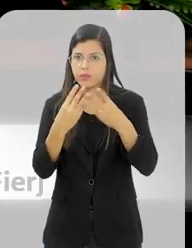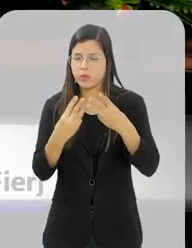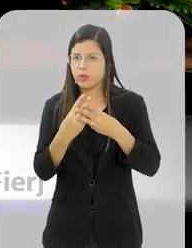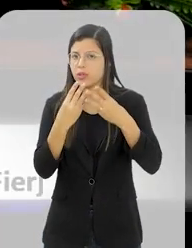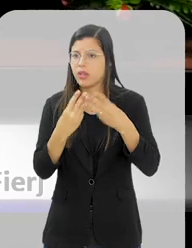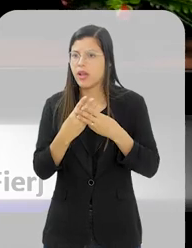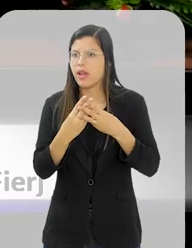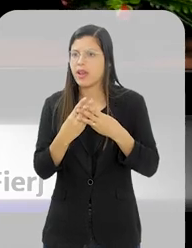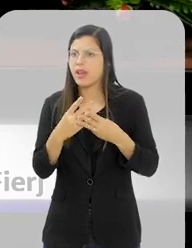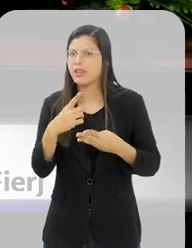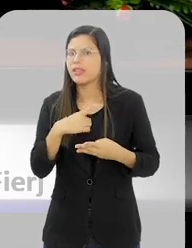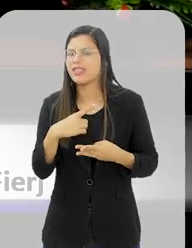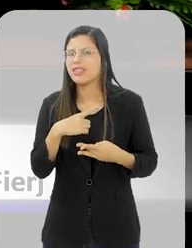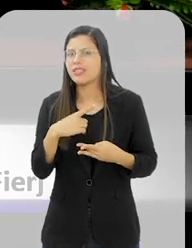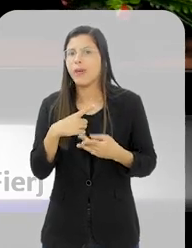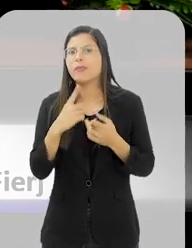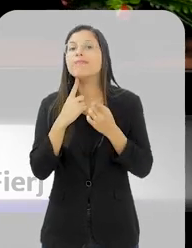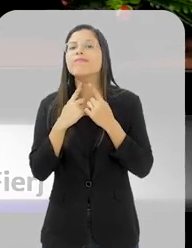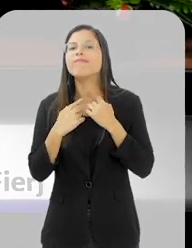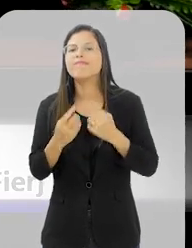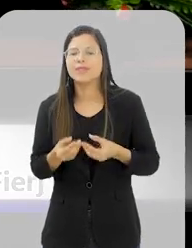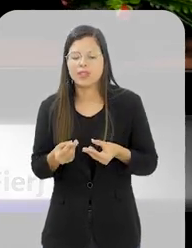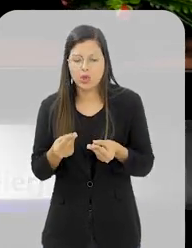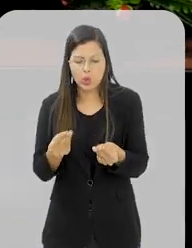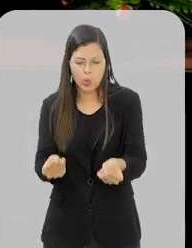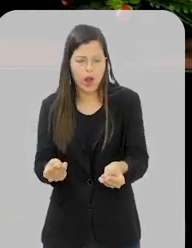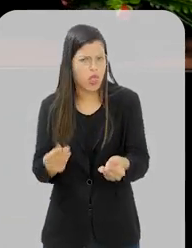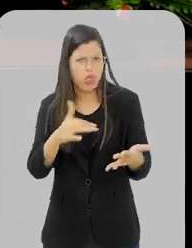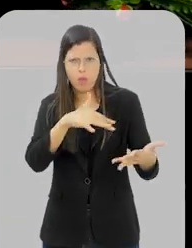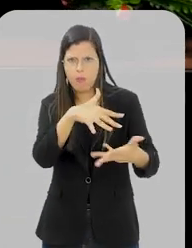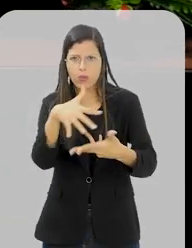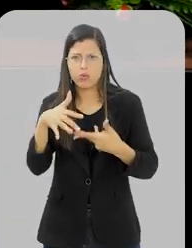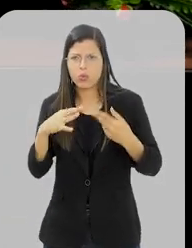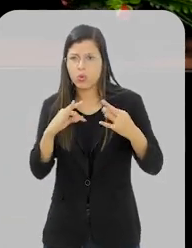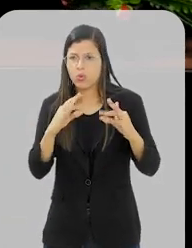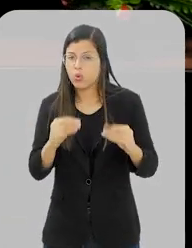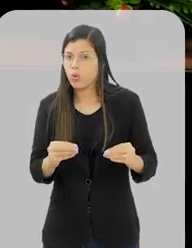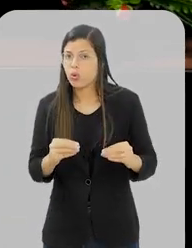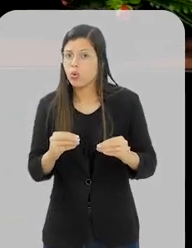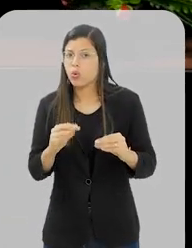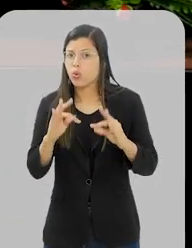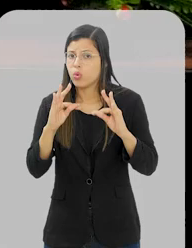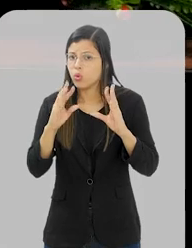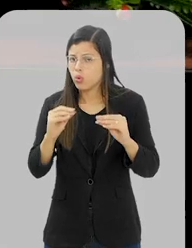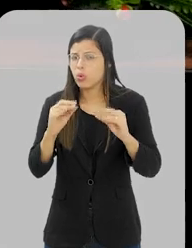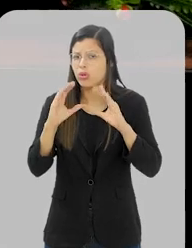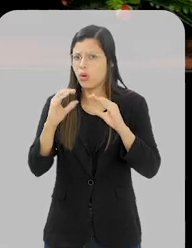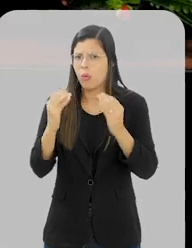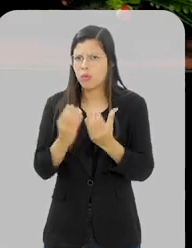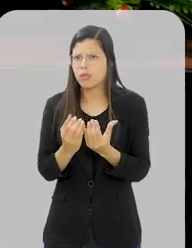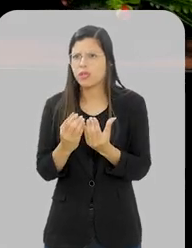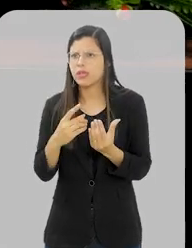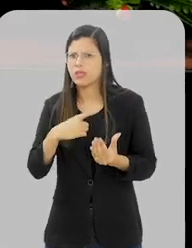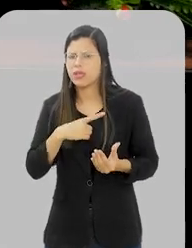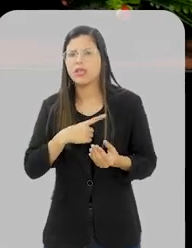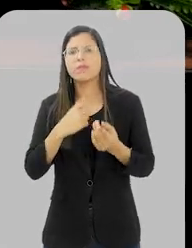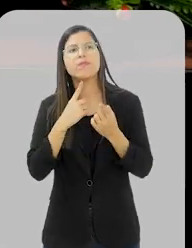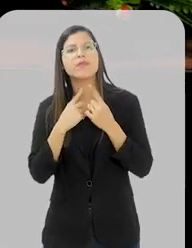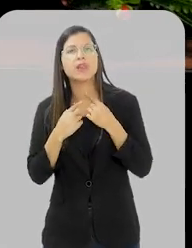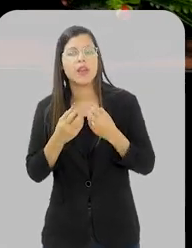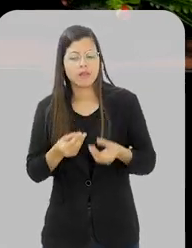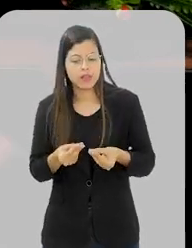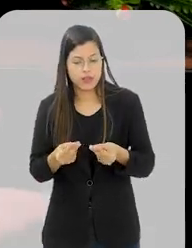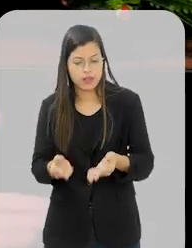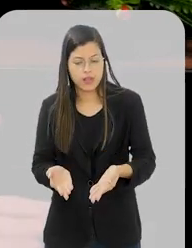uma vocação de doar muito grande no mundo inteiro Eh toda a comunidade estuda tem essa vocação Então ela